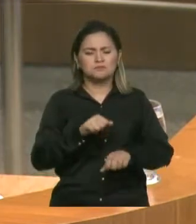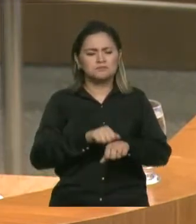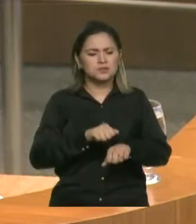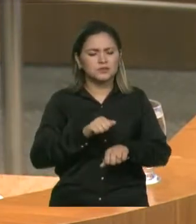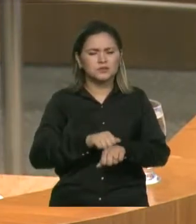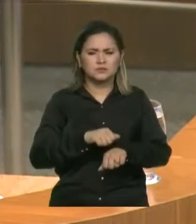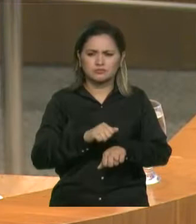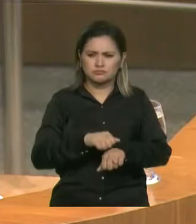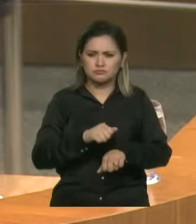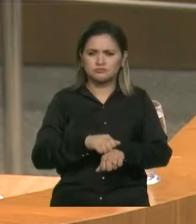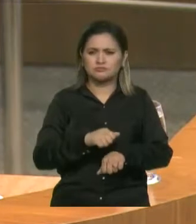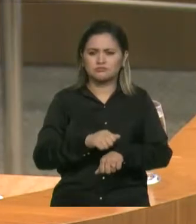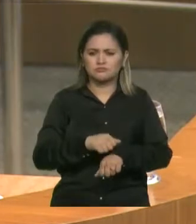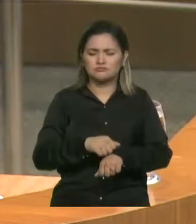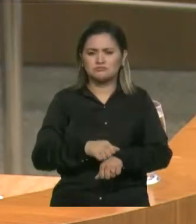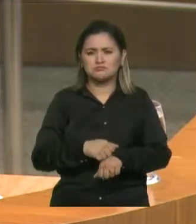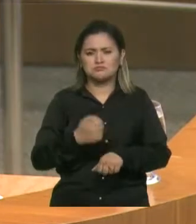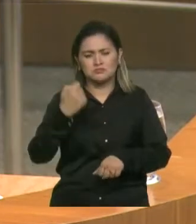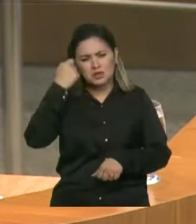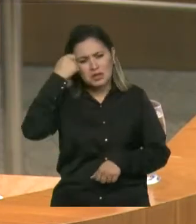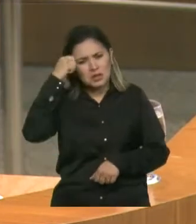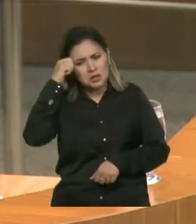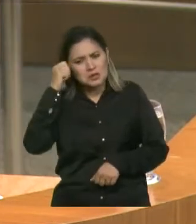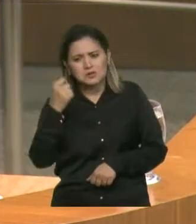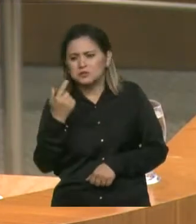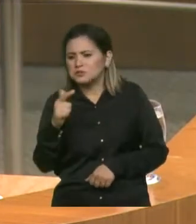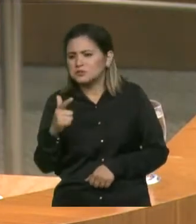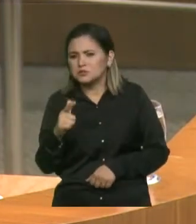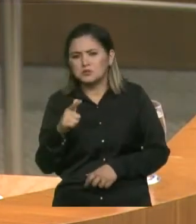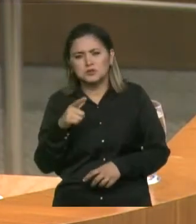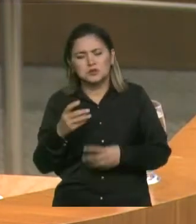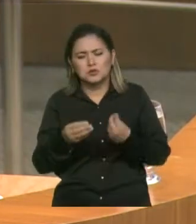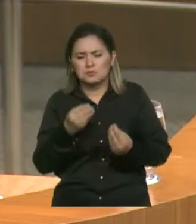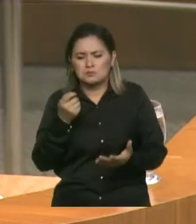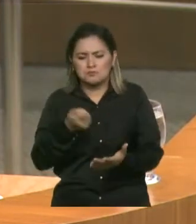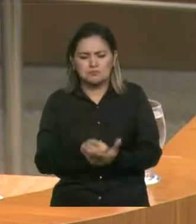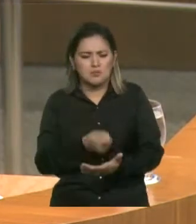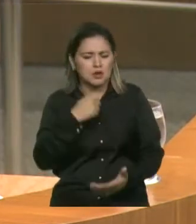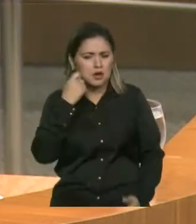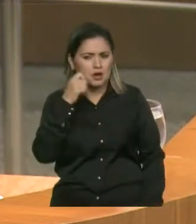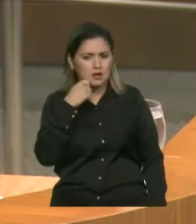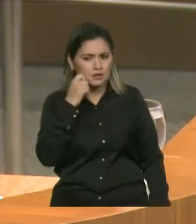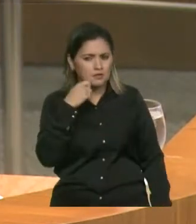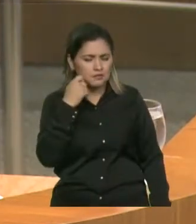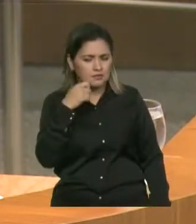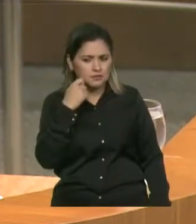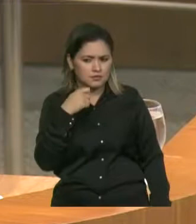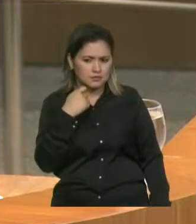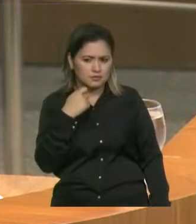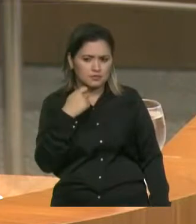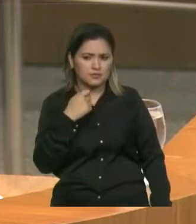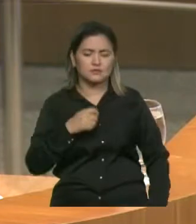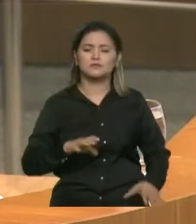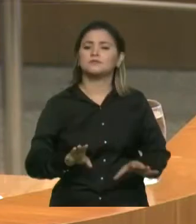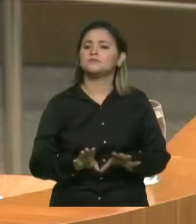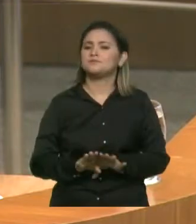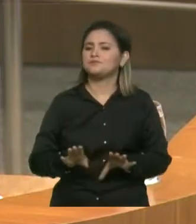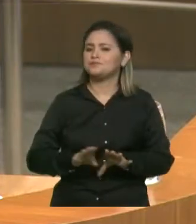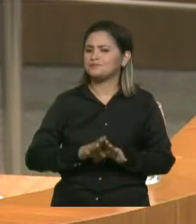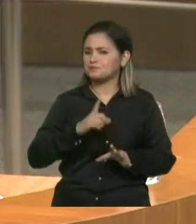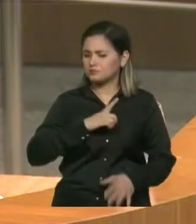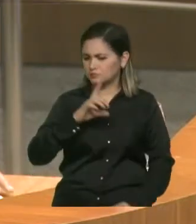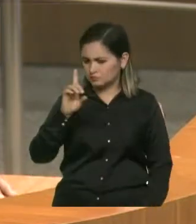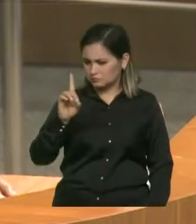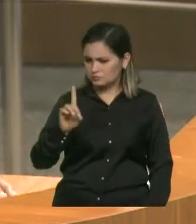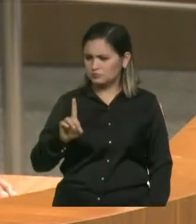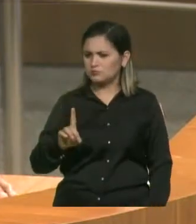periferia, negros que não têm condições de pagar advogados, também com direito à